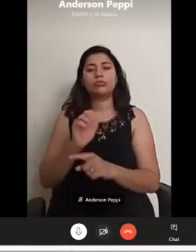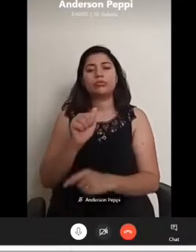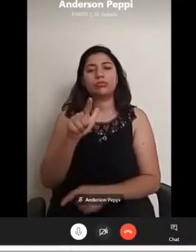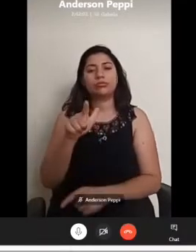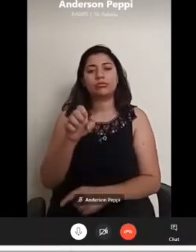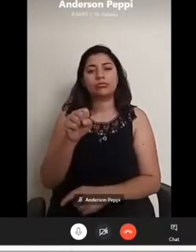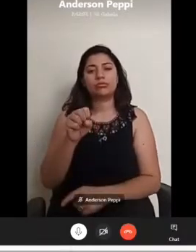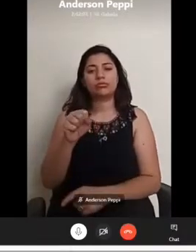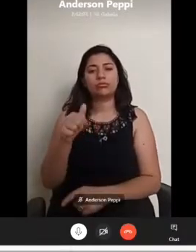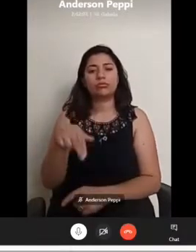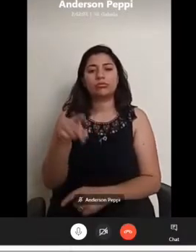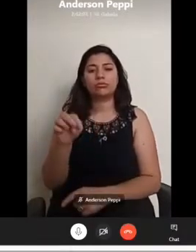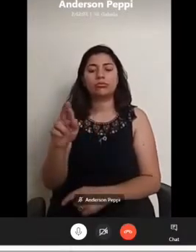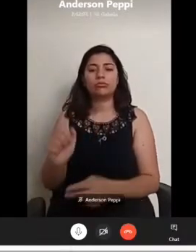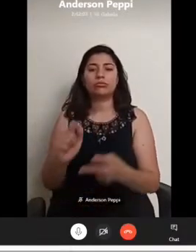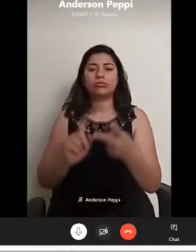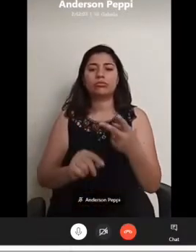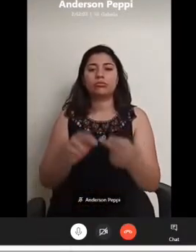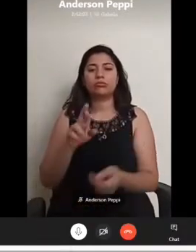Iello.